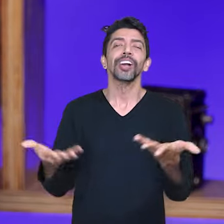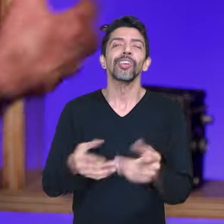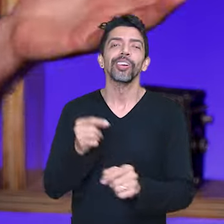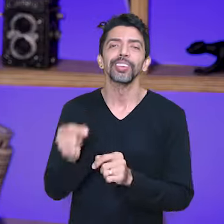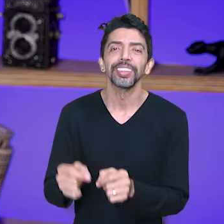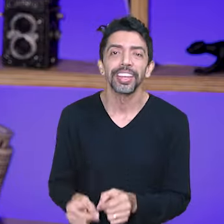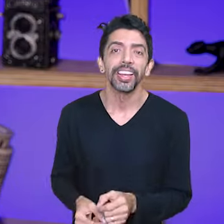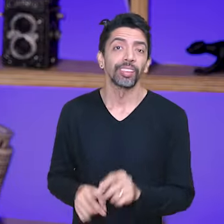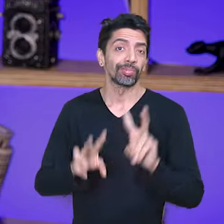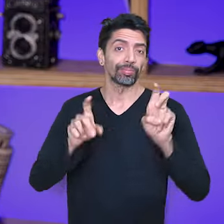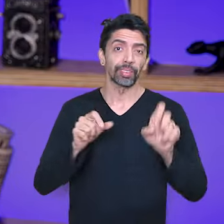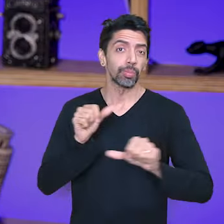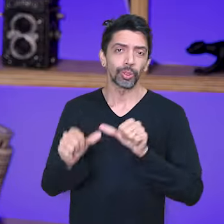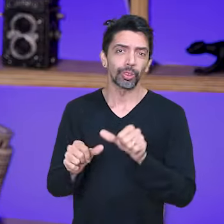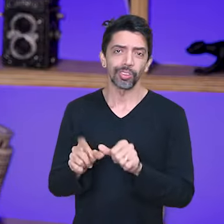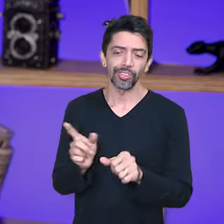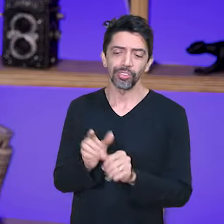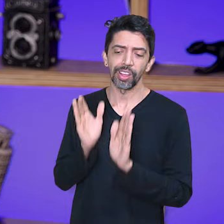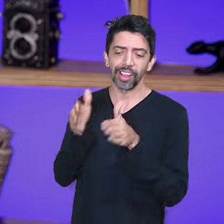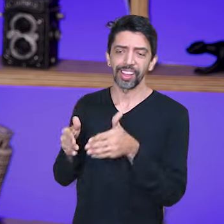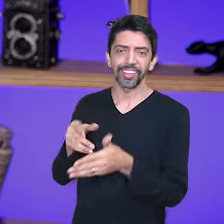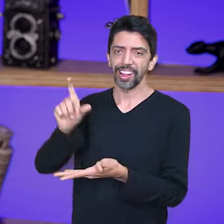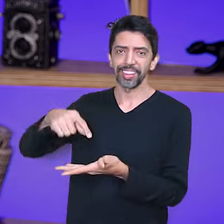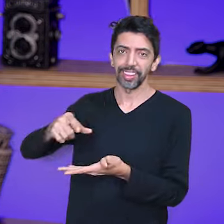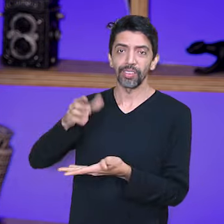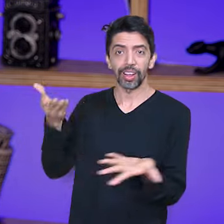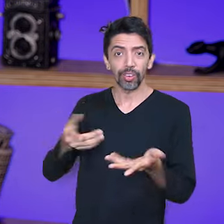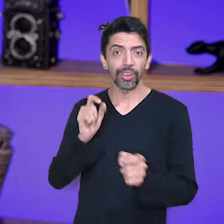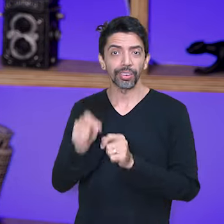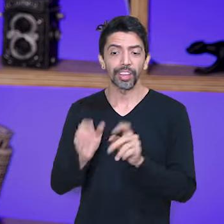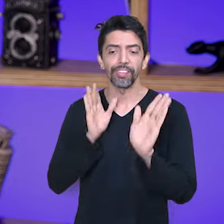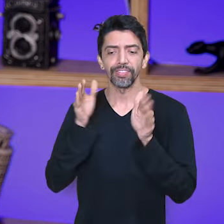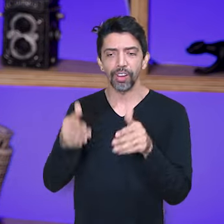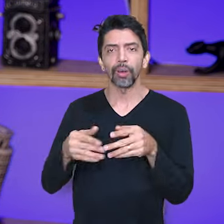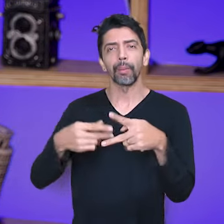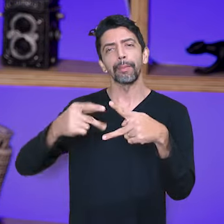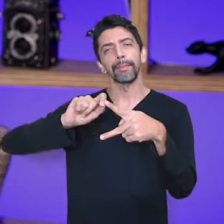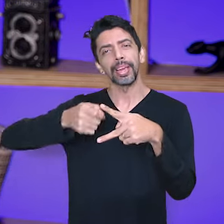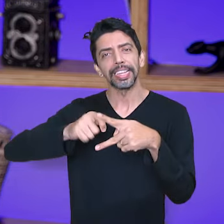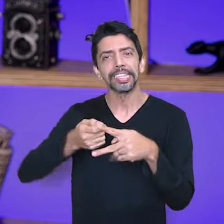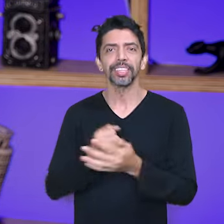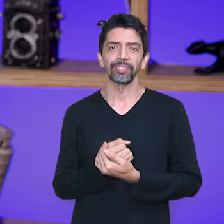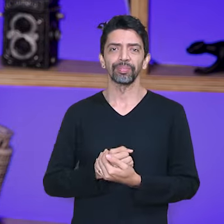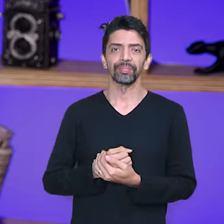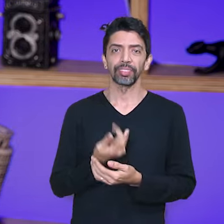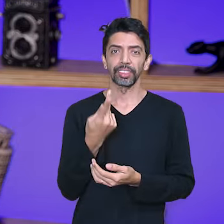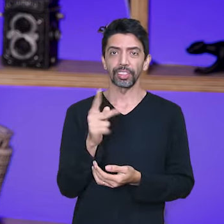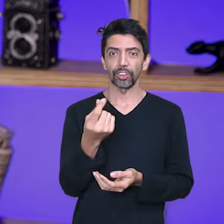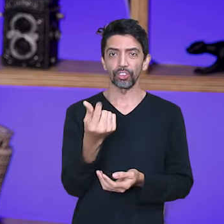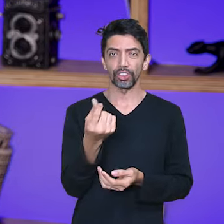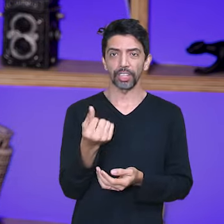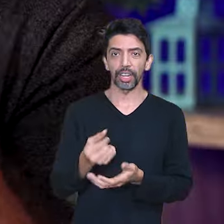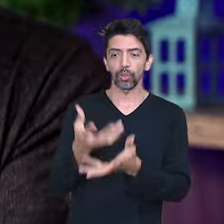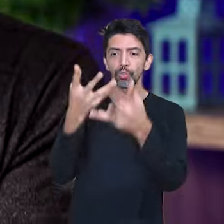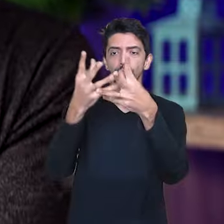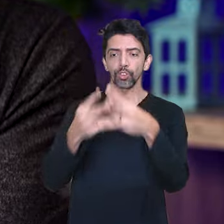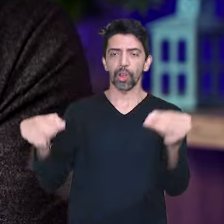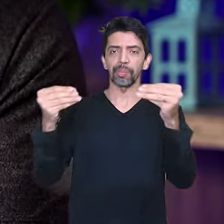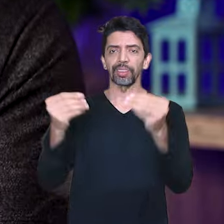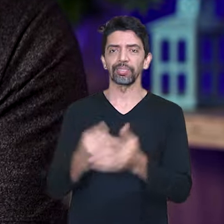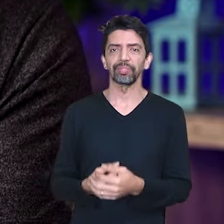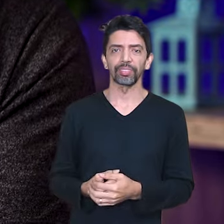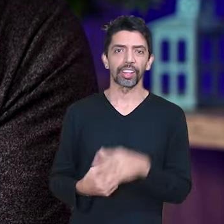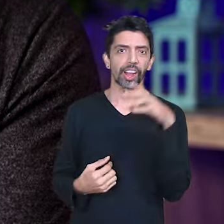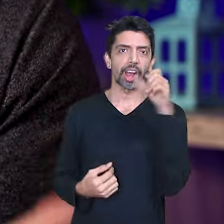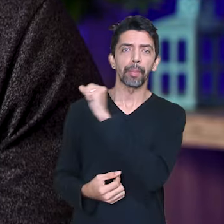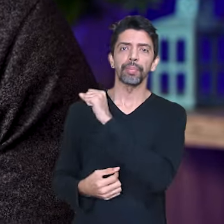10 segundos. Você percebeu que todo movimento que é gerado na economia é para tirar o dinheiro das suas mãos? Por isso é